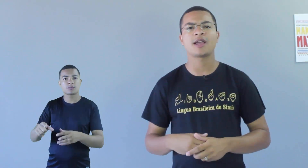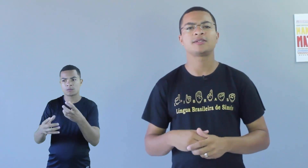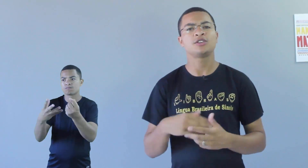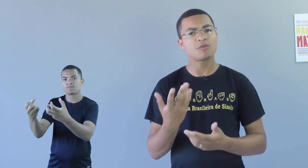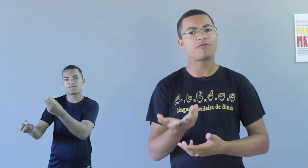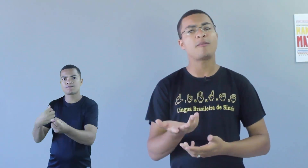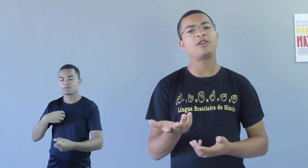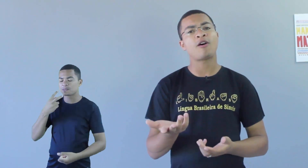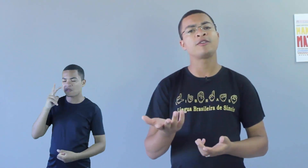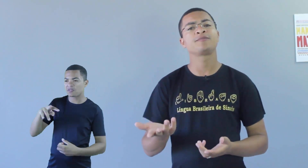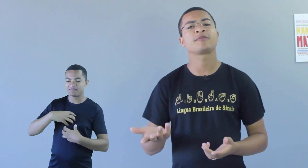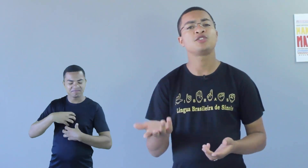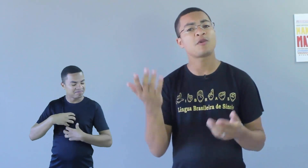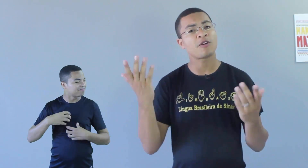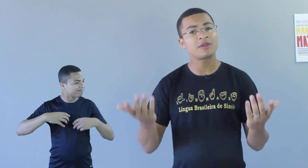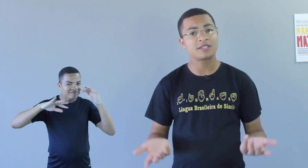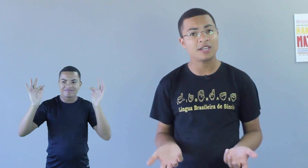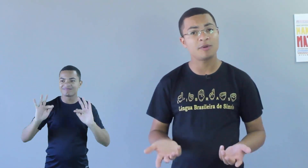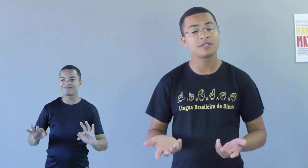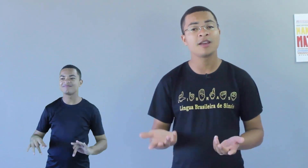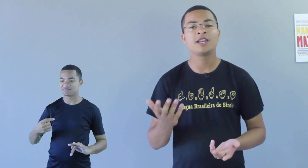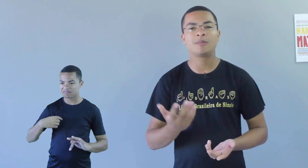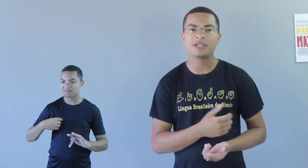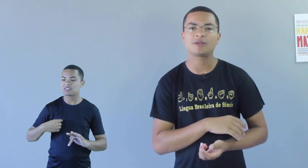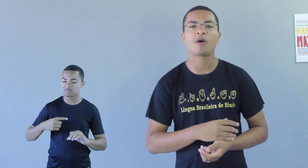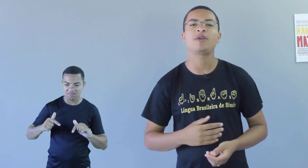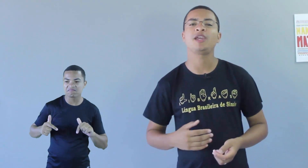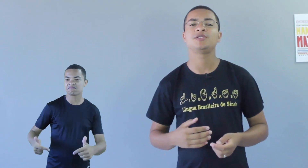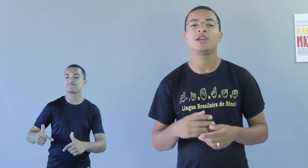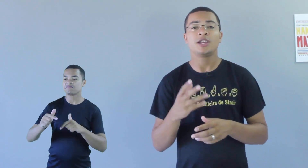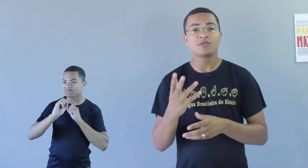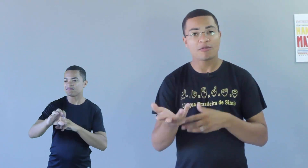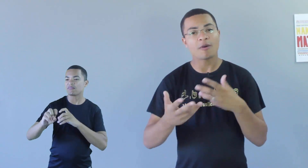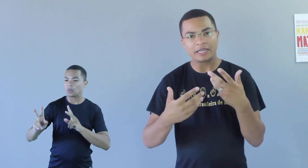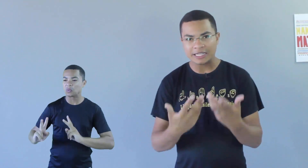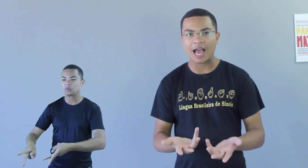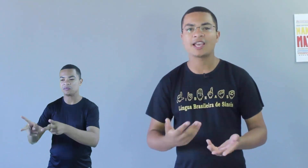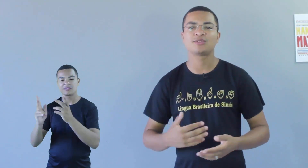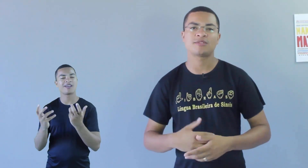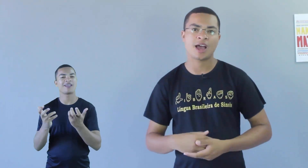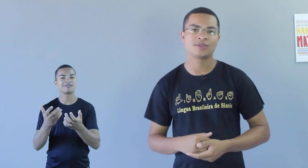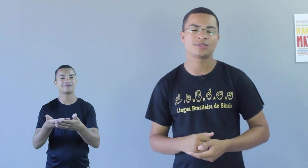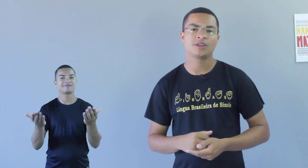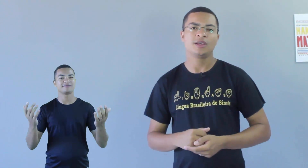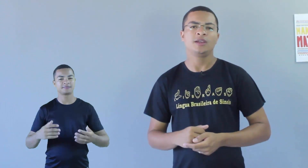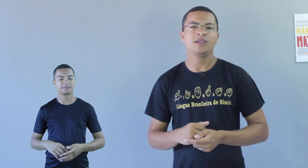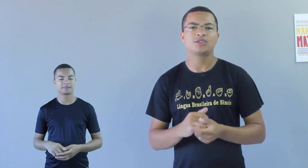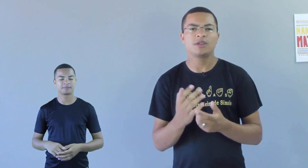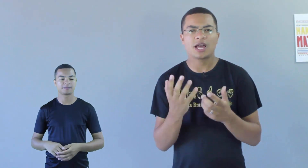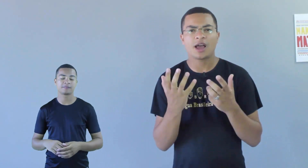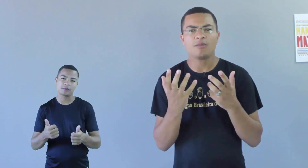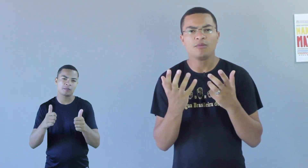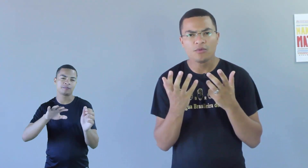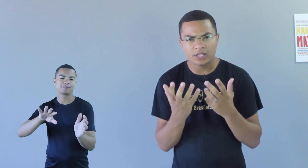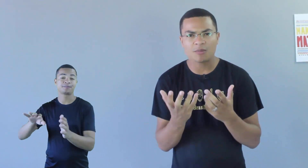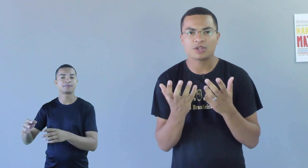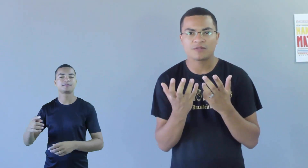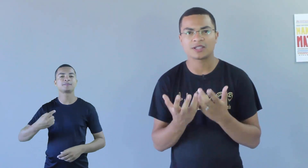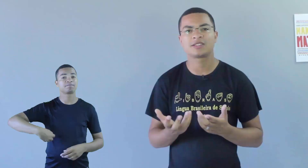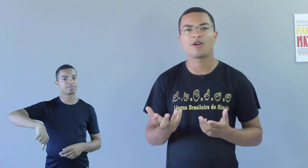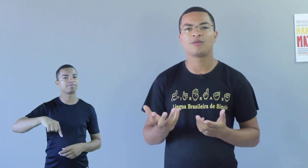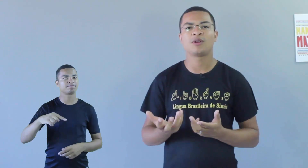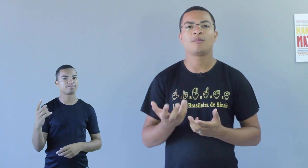língua de sinais de uma forma nova, de uma forma simples e principalmente de uma forma que dá resultados. E isso me dá